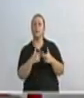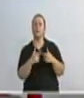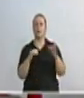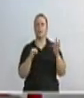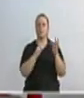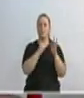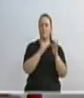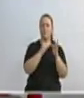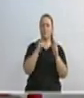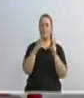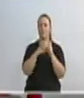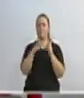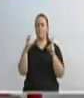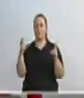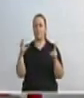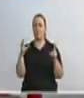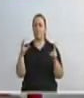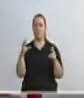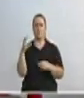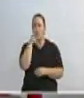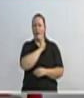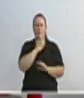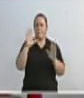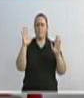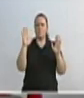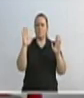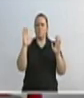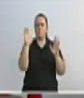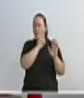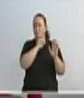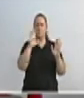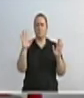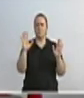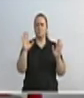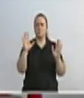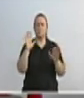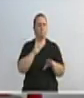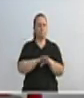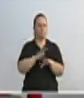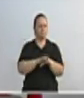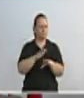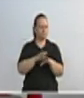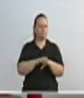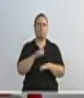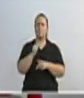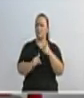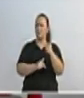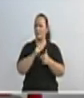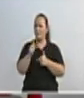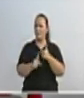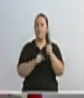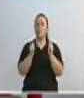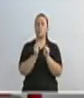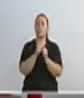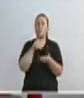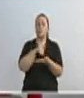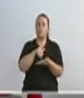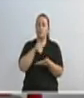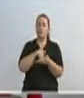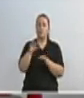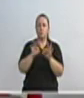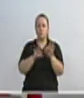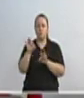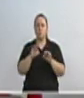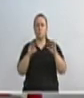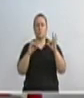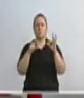Itopavazinha e da Velha Grande. Para onde resolver isso aí? Que se faça o que tem que fazer, as empresas, junto com a Secretaria de Planejamento, junto com a FAEMA, que